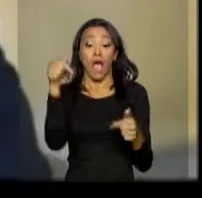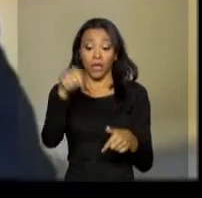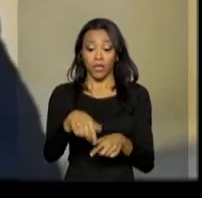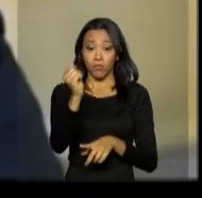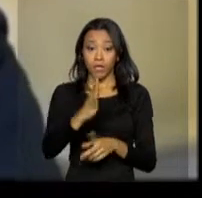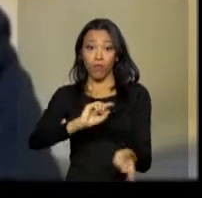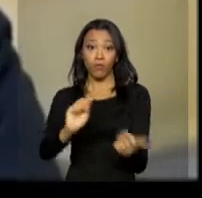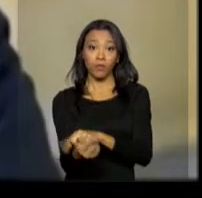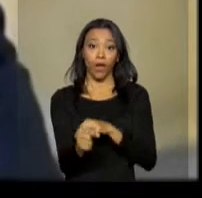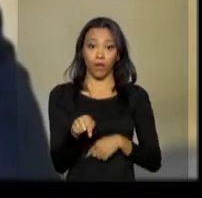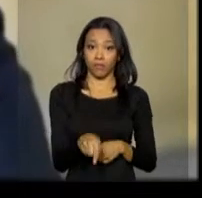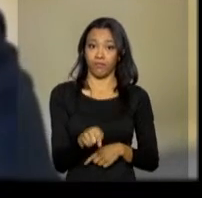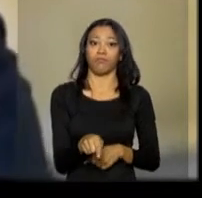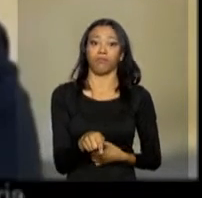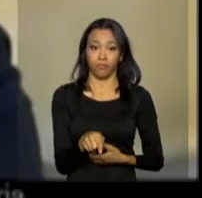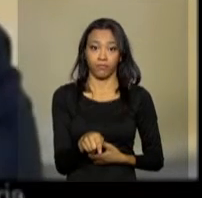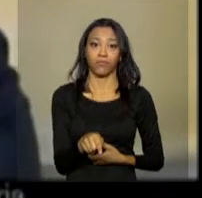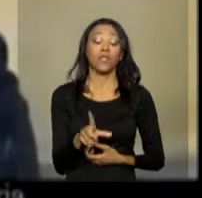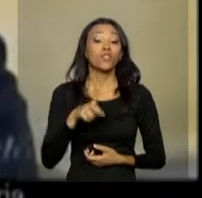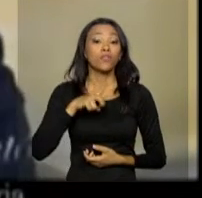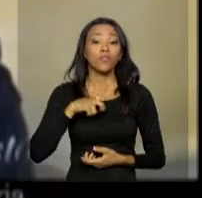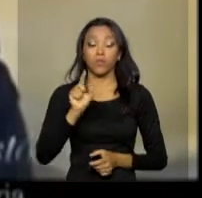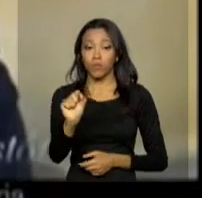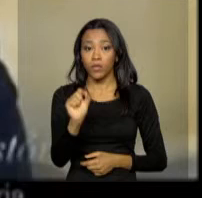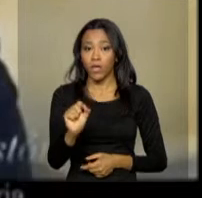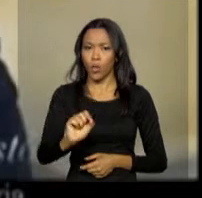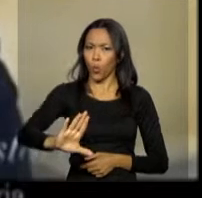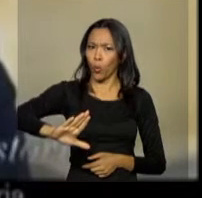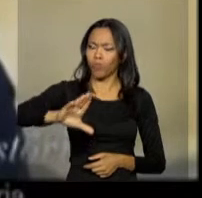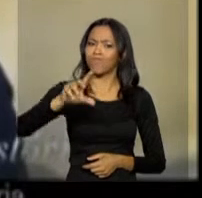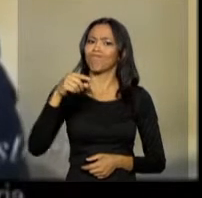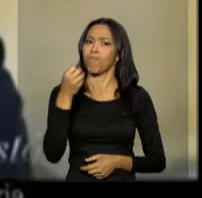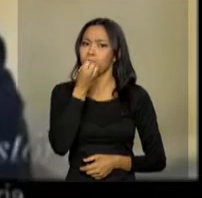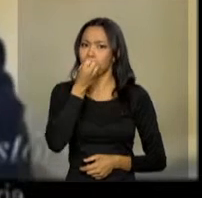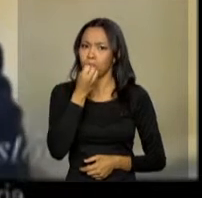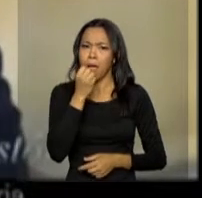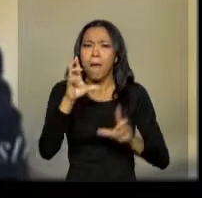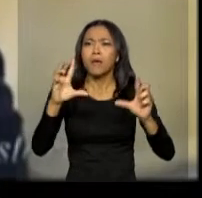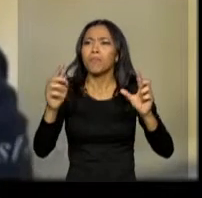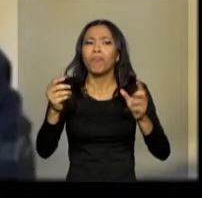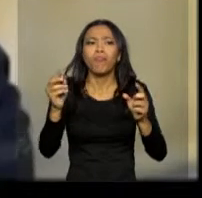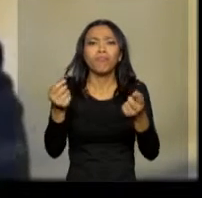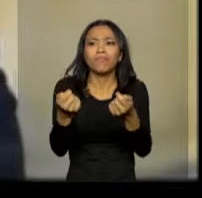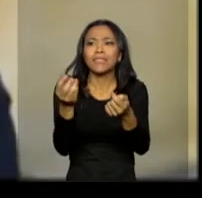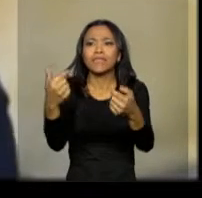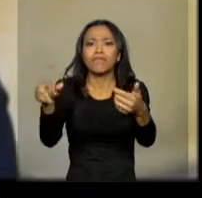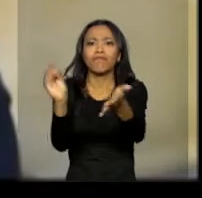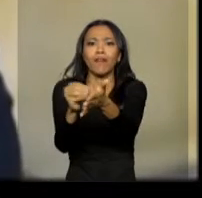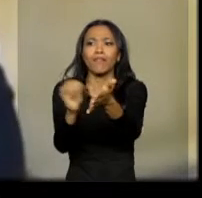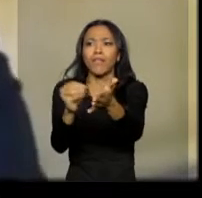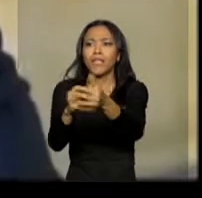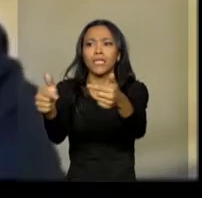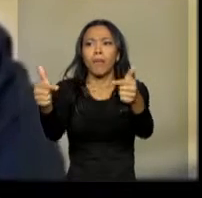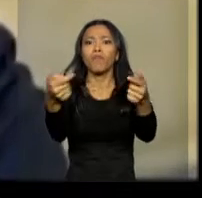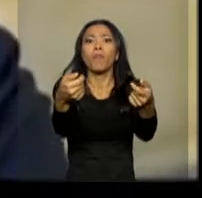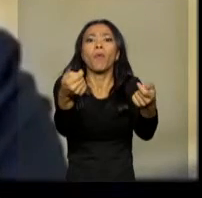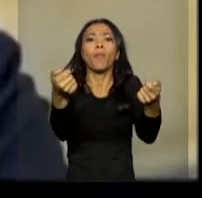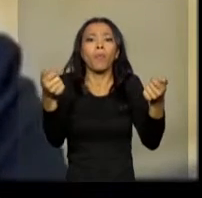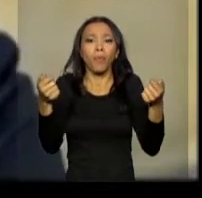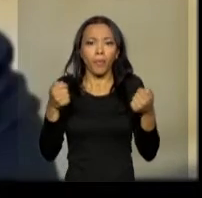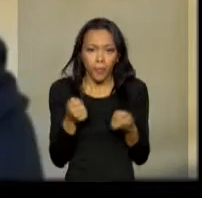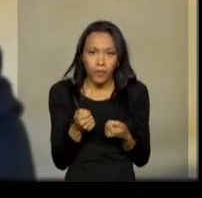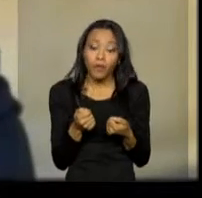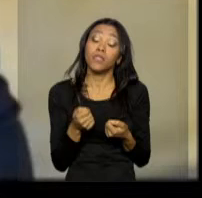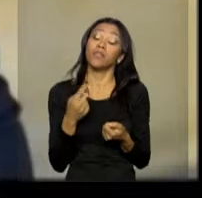ocorria exatamente o contrário. Tivemos o menor índice de desemprego da história e, segundo o Diese, o